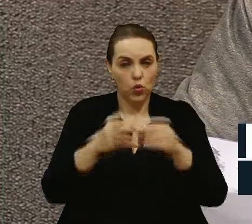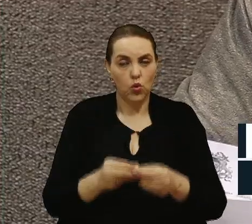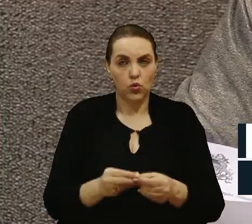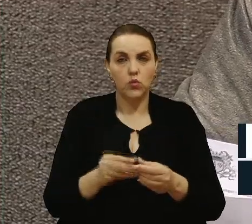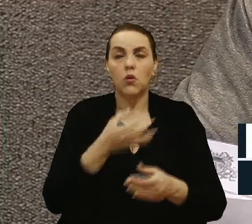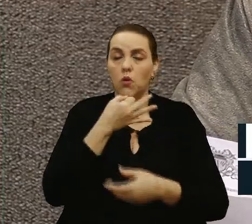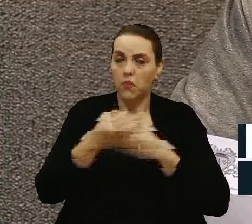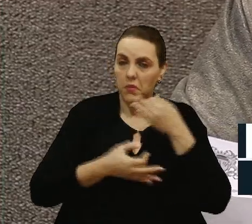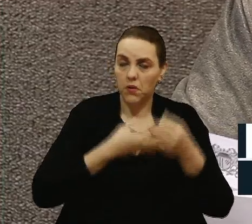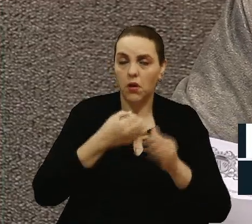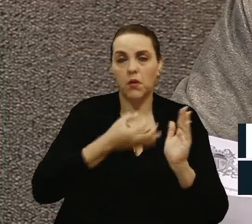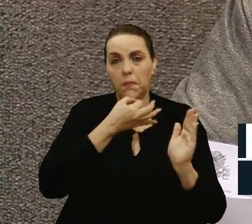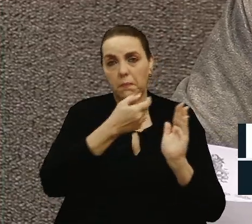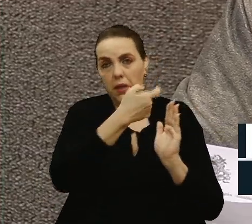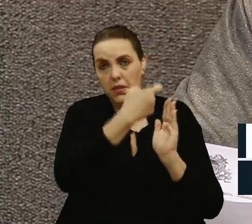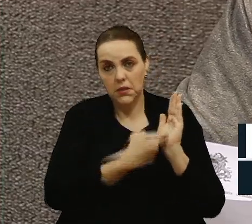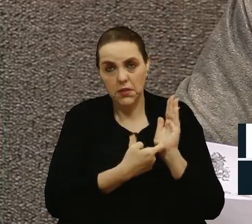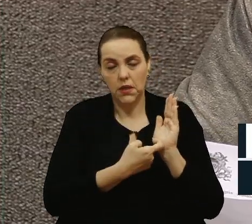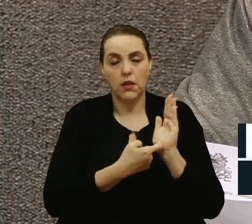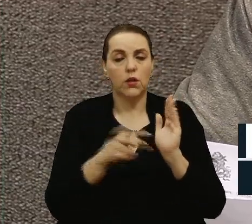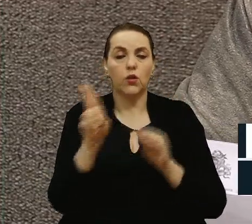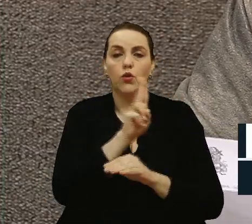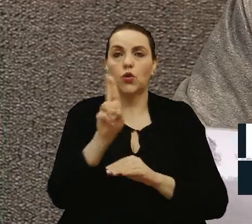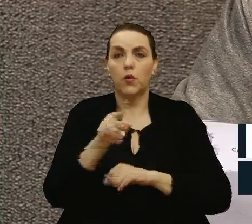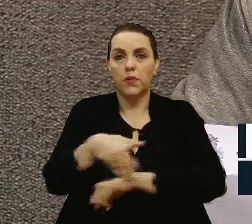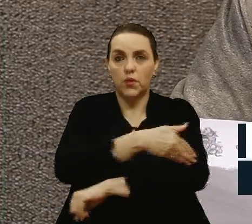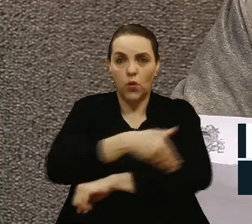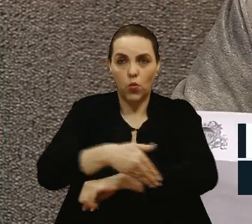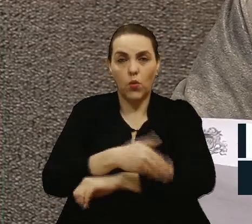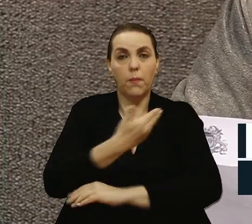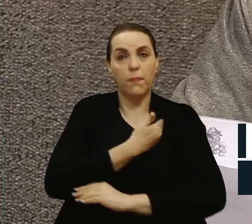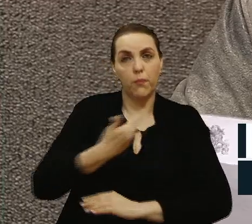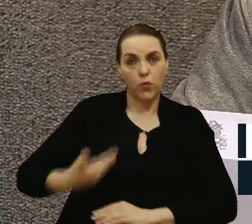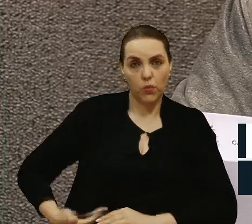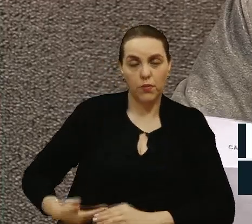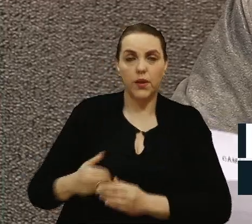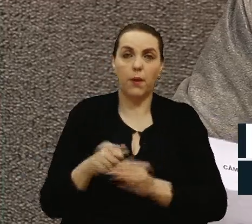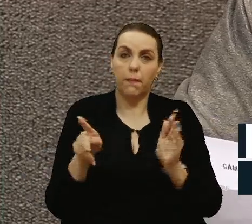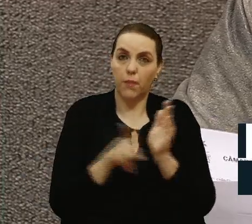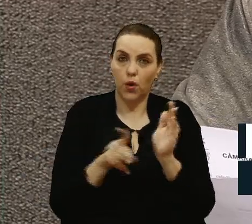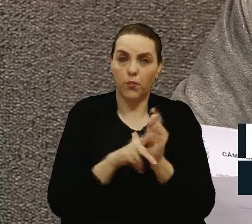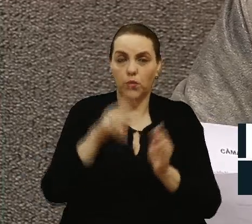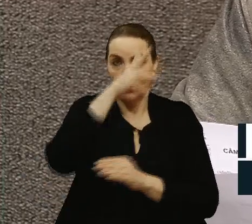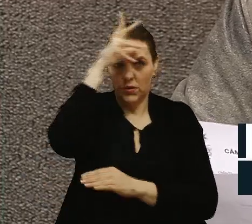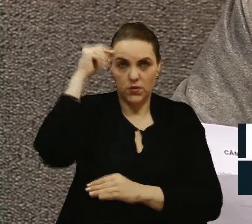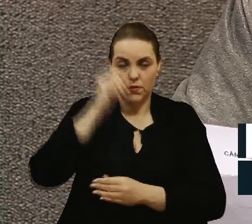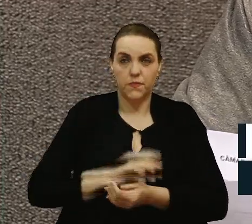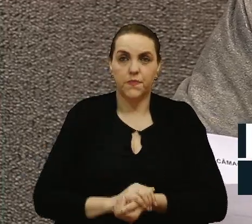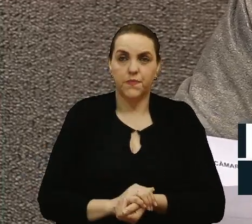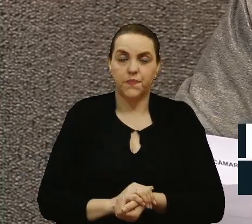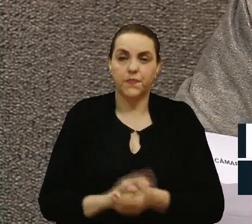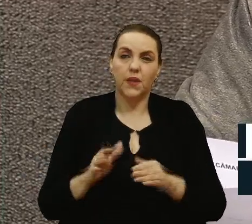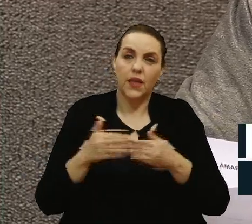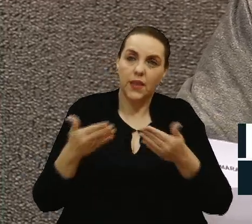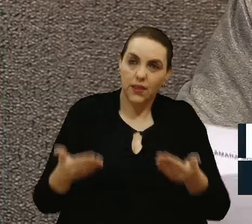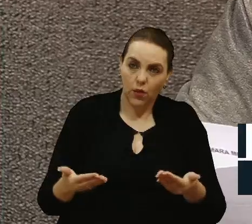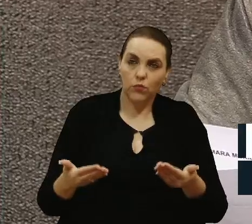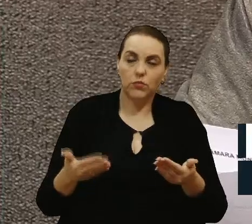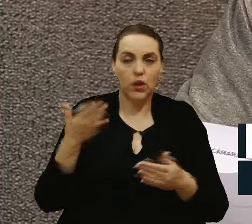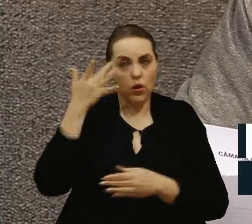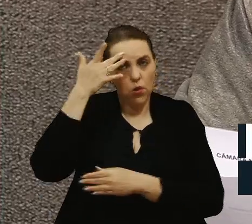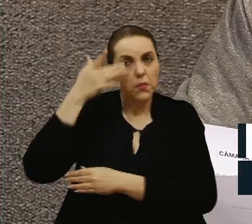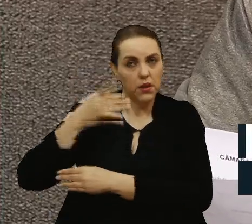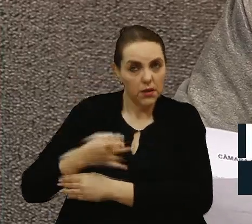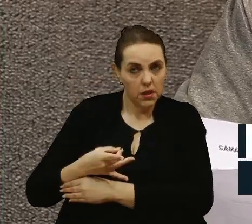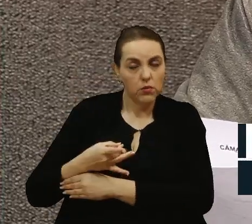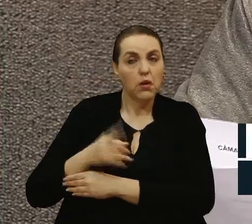emitir parecer sobre denominação de logradouros públicos e próprios municipais. Assim, considerando que a